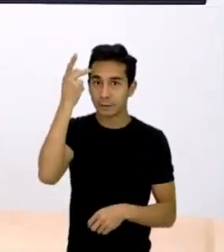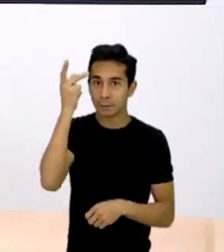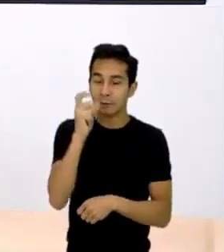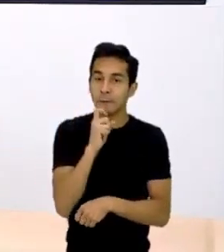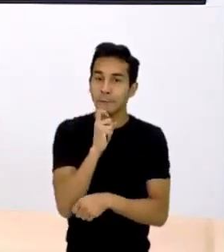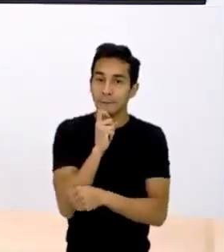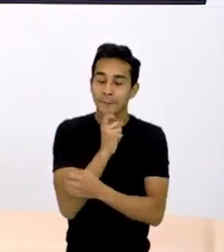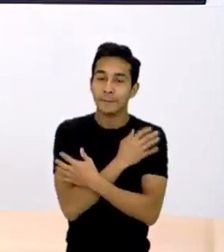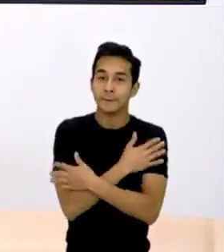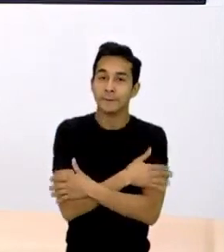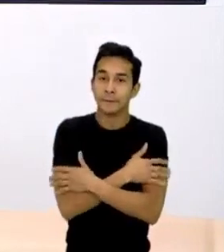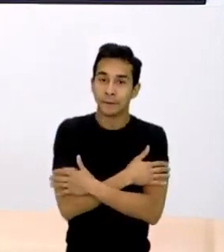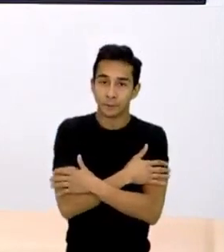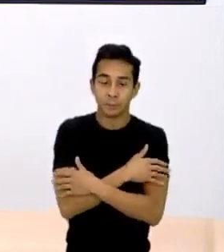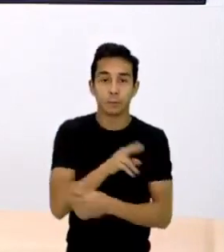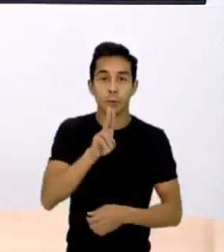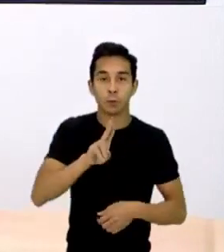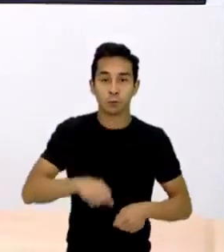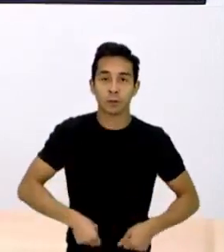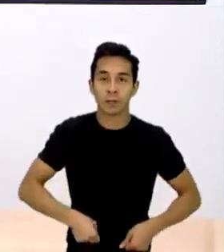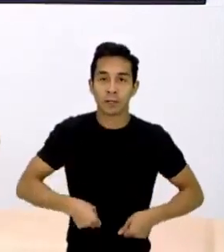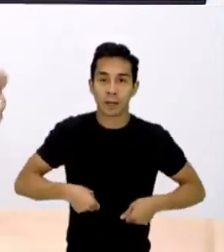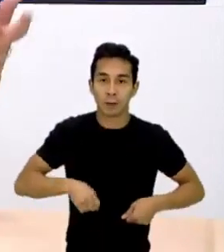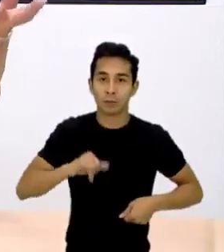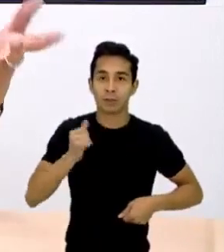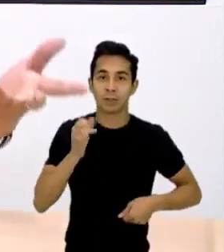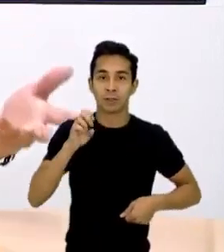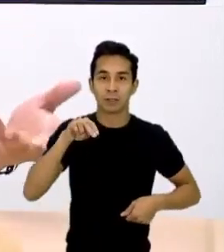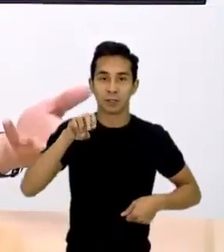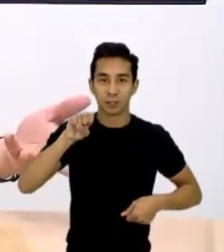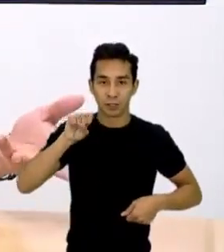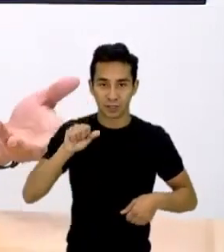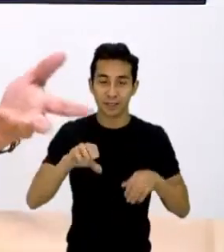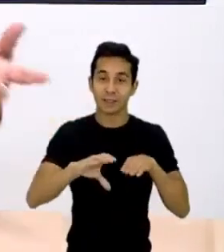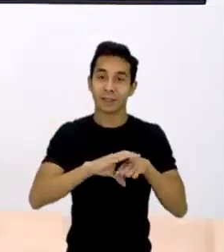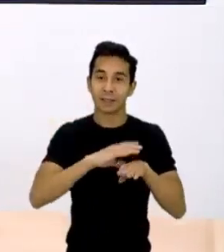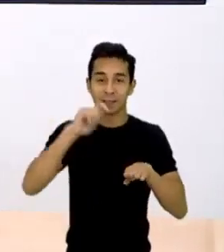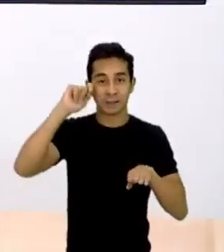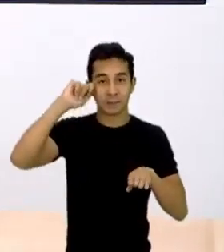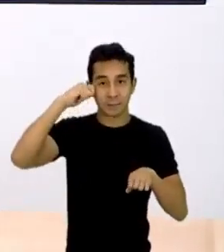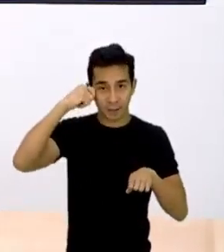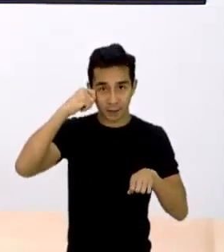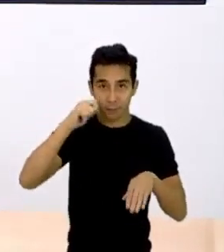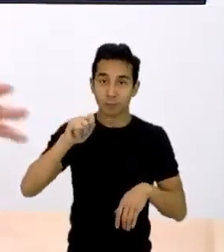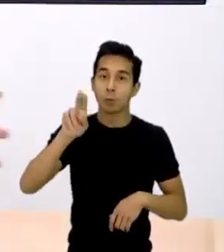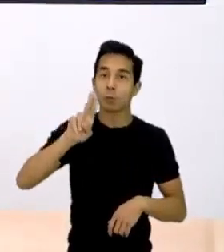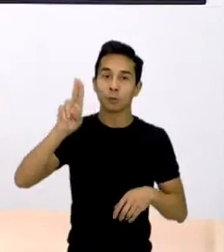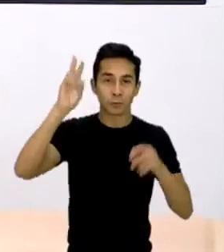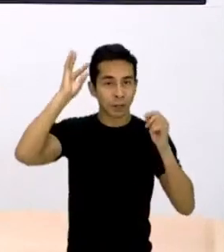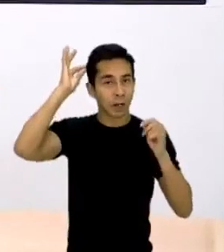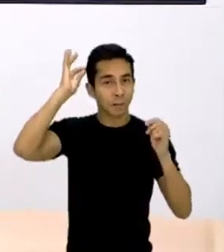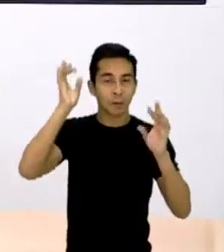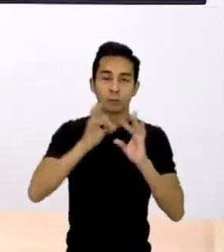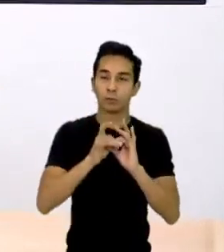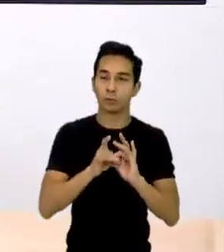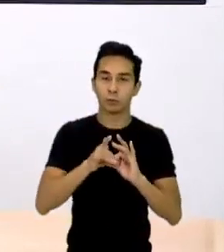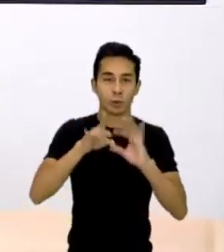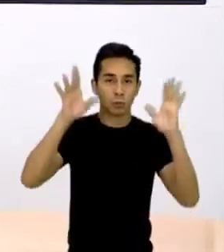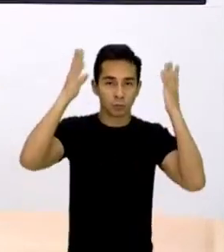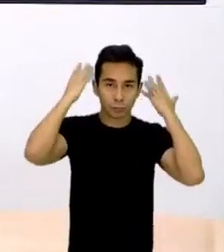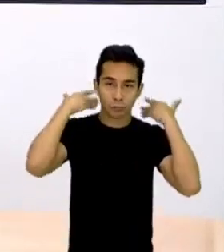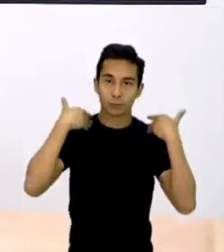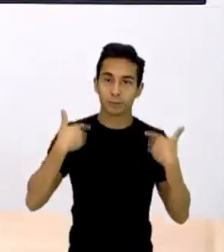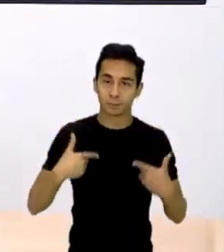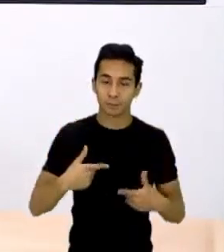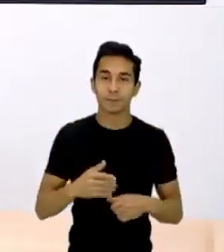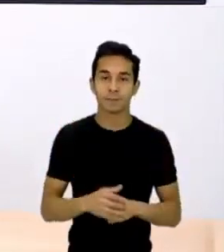de calça jeans e tênis preto, tá certo? Estou com os meus cabelos soltos, tá? E vamos começar a